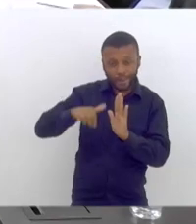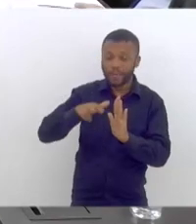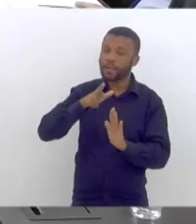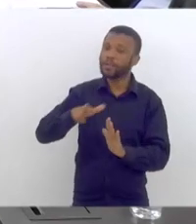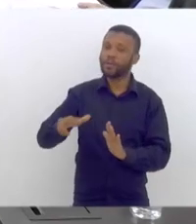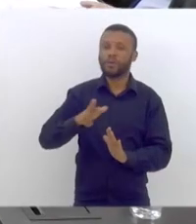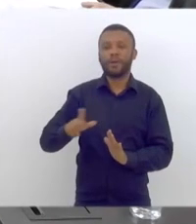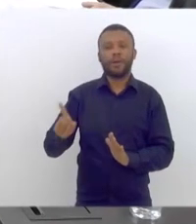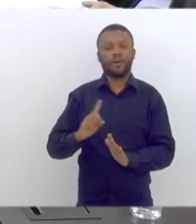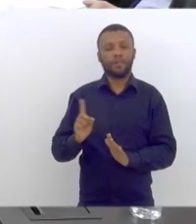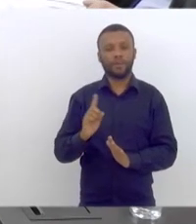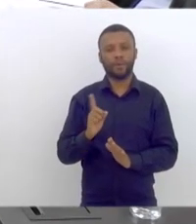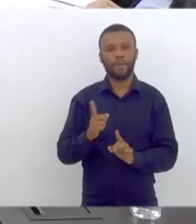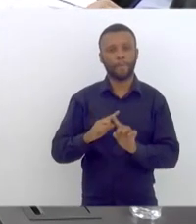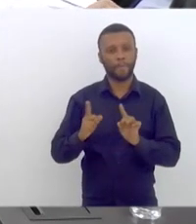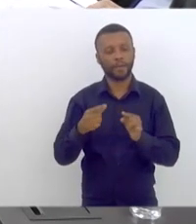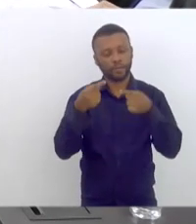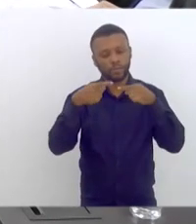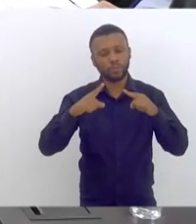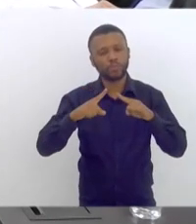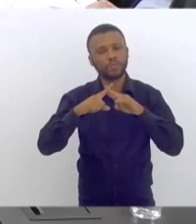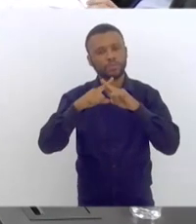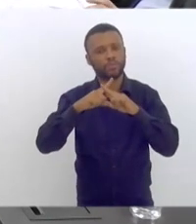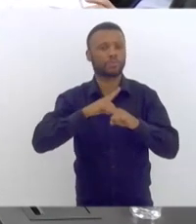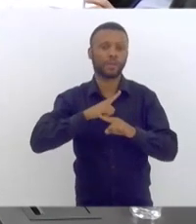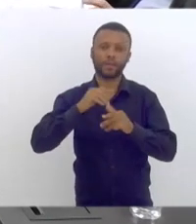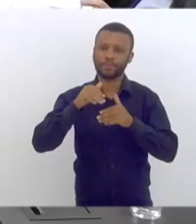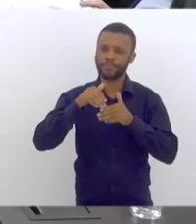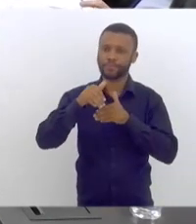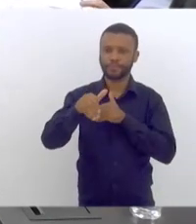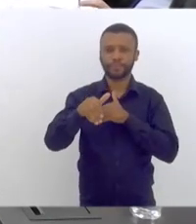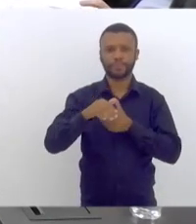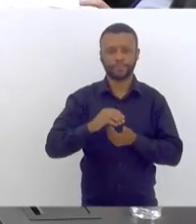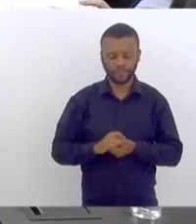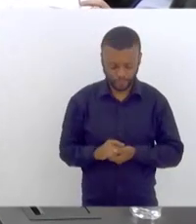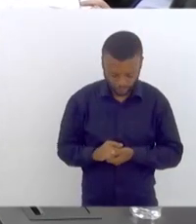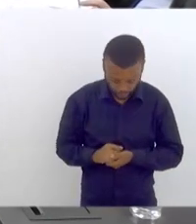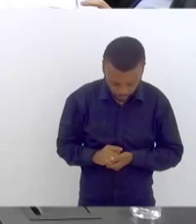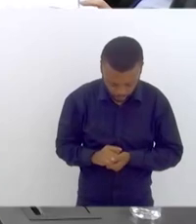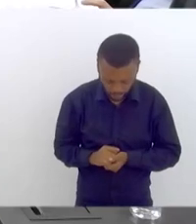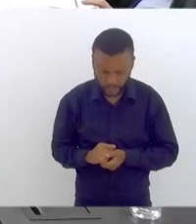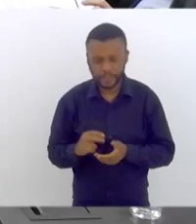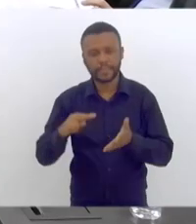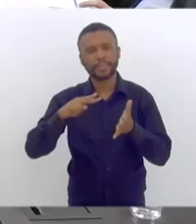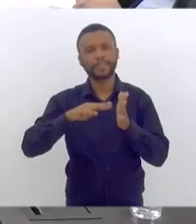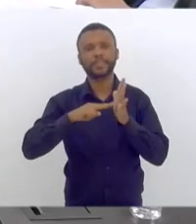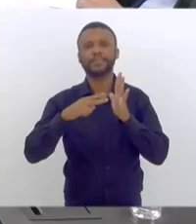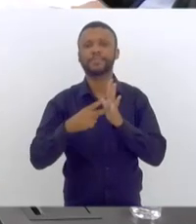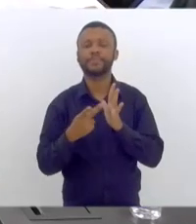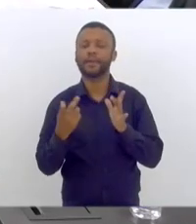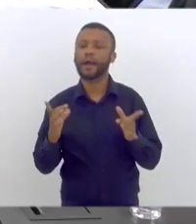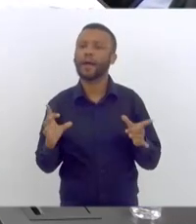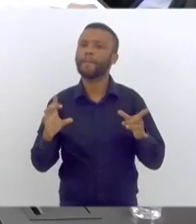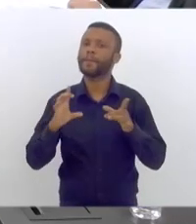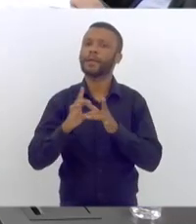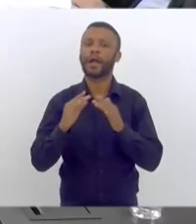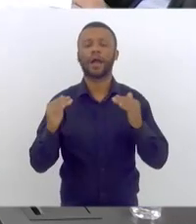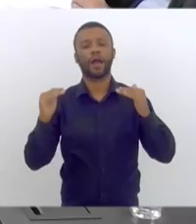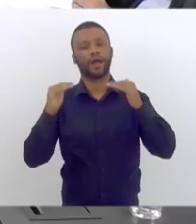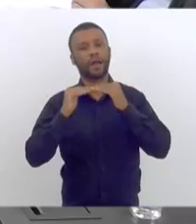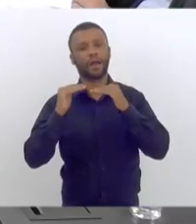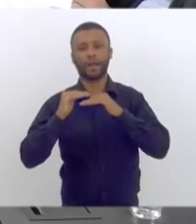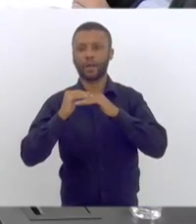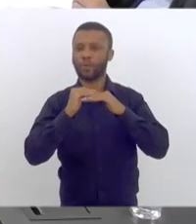tem um desafio pela frente que seria exatamente aplicar Equidade